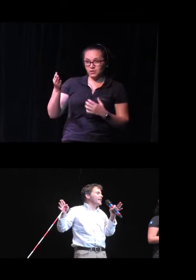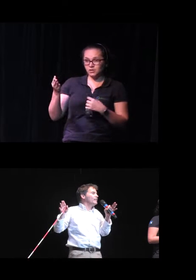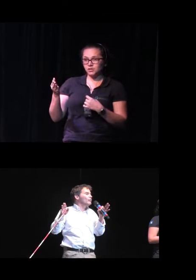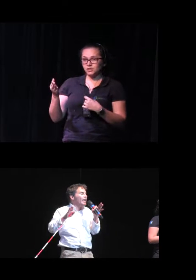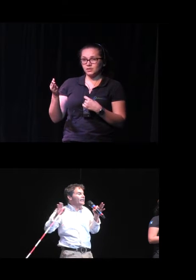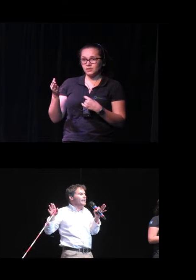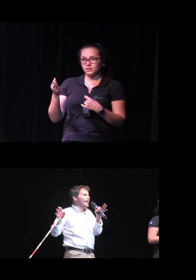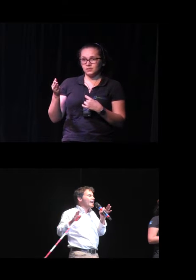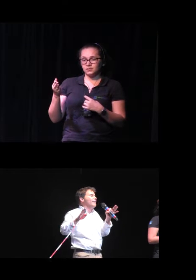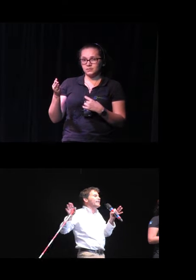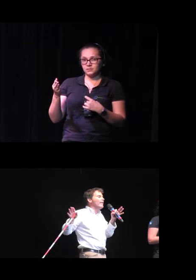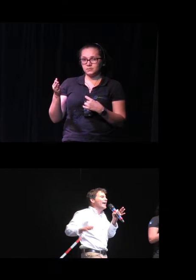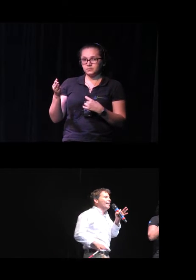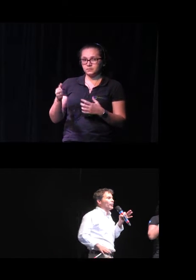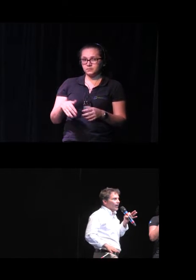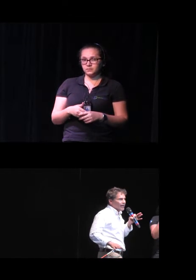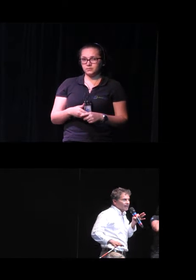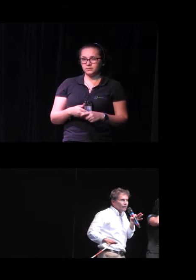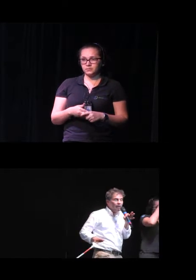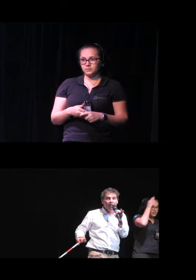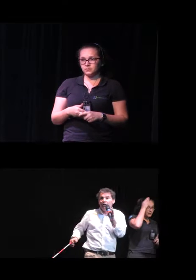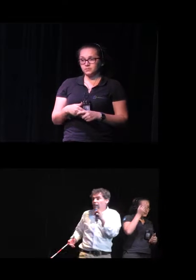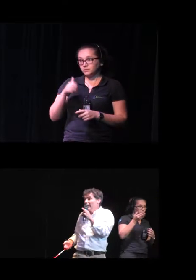Se um cliente...